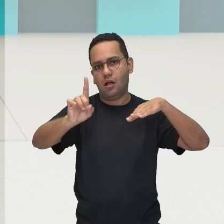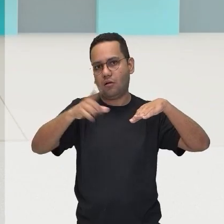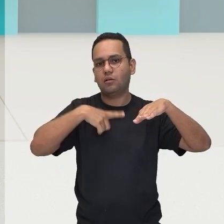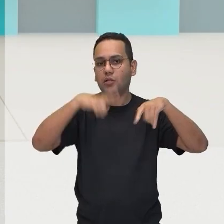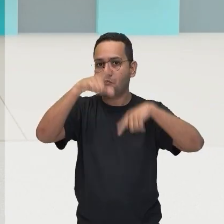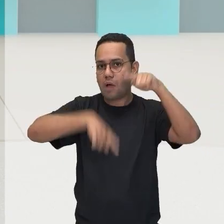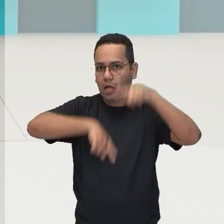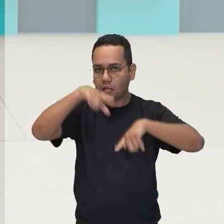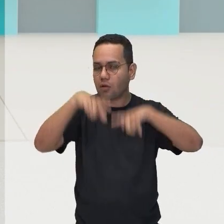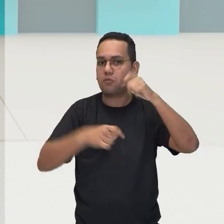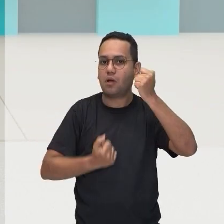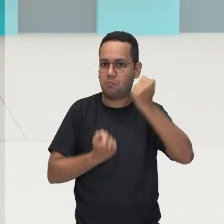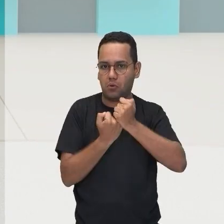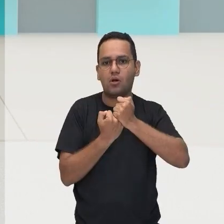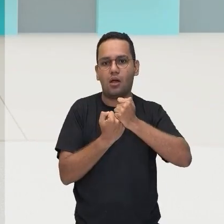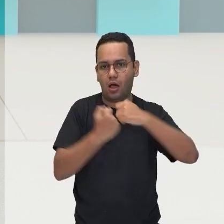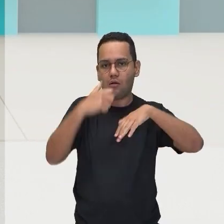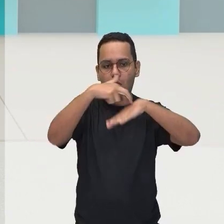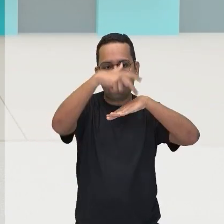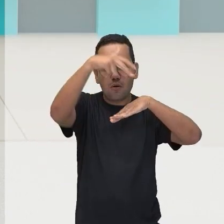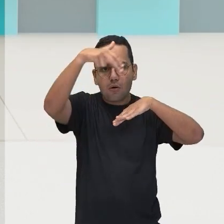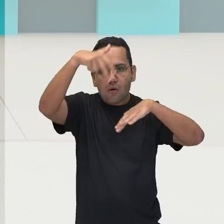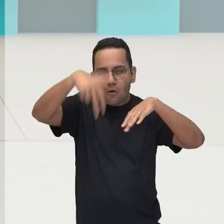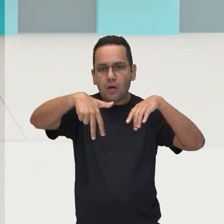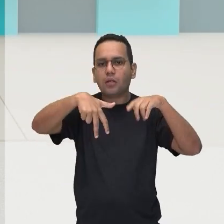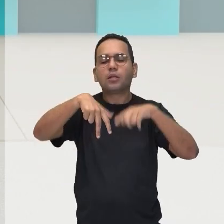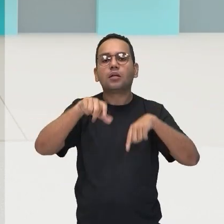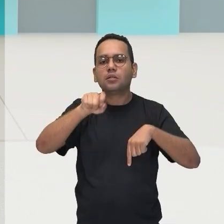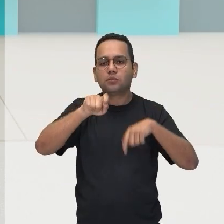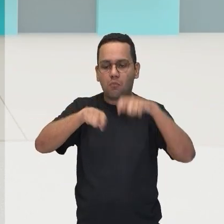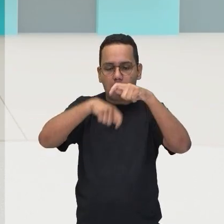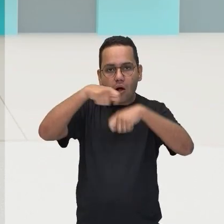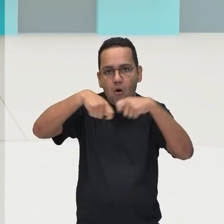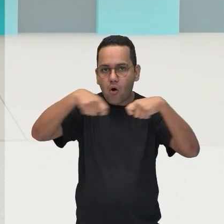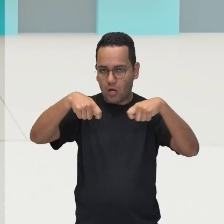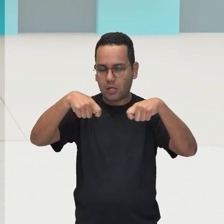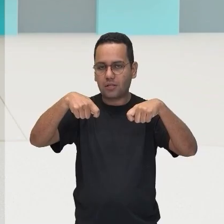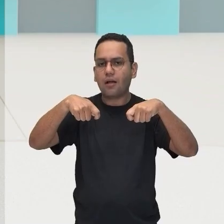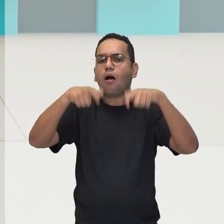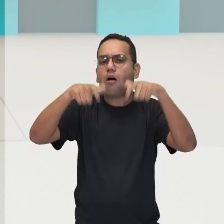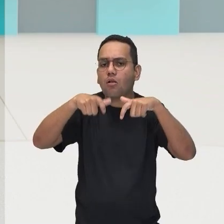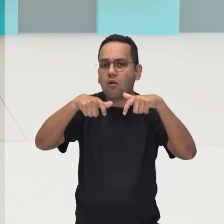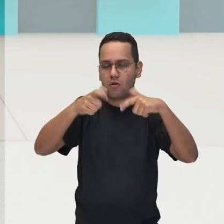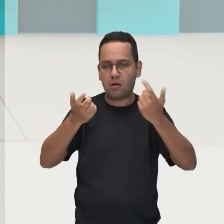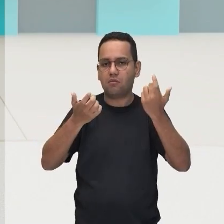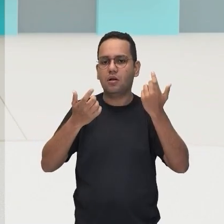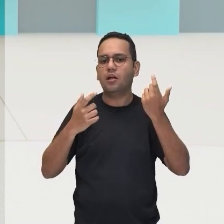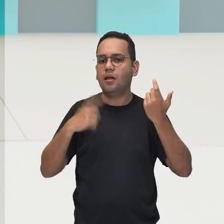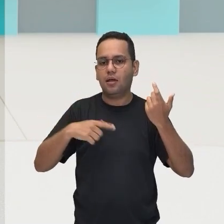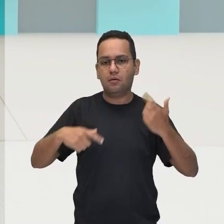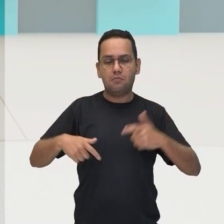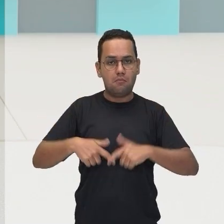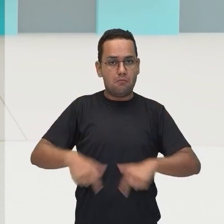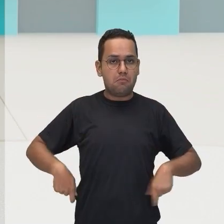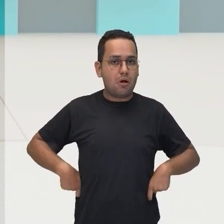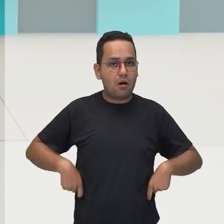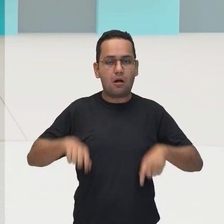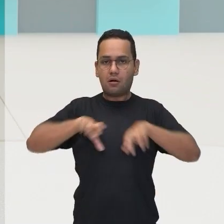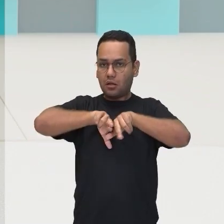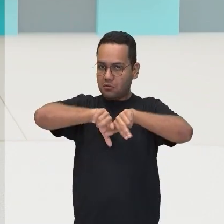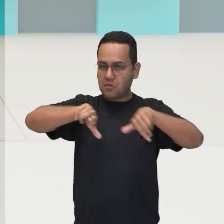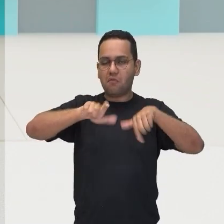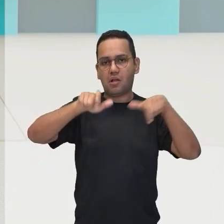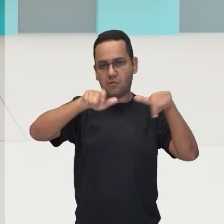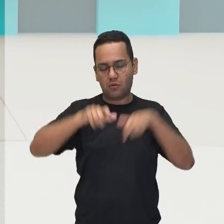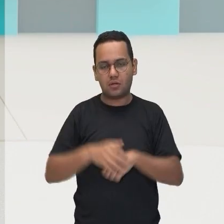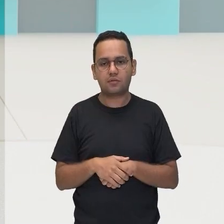seus pés, ou na sua cintura, ou no seu peitoral. E então, imagina só a sensação de cair, de se jogar, de